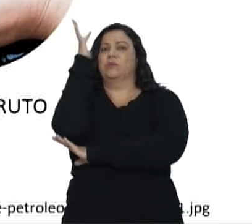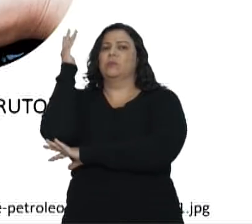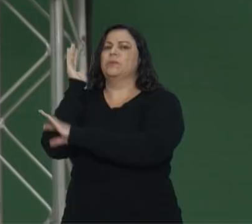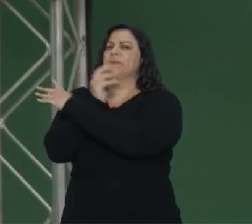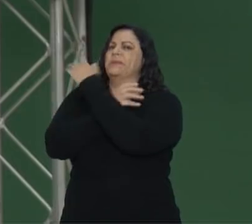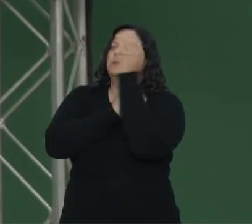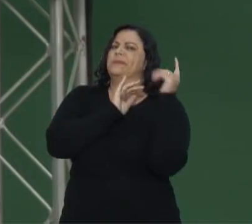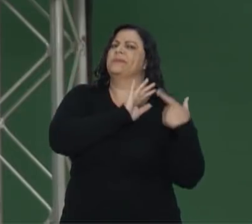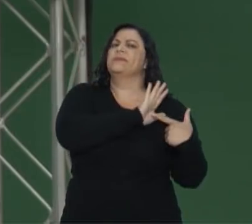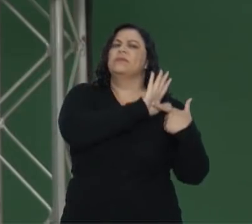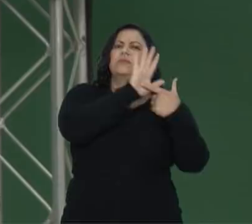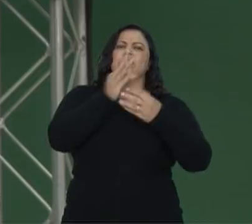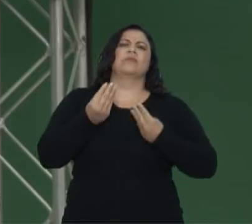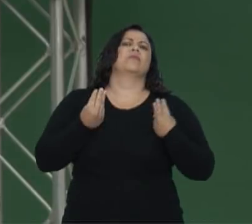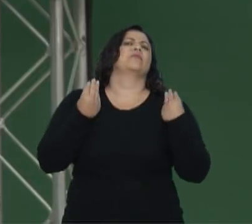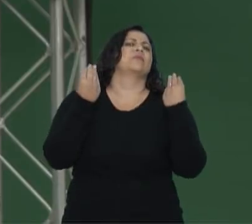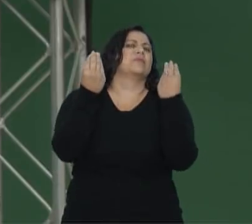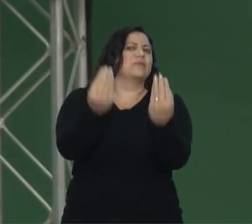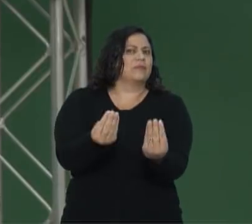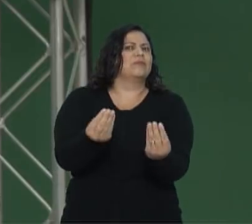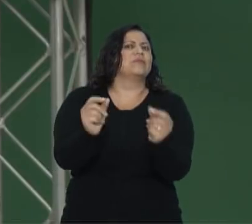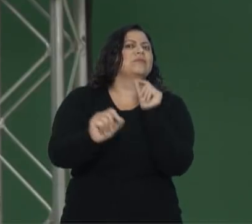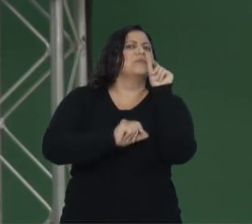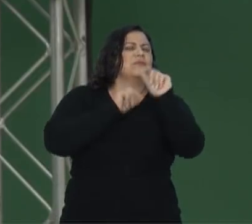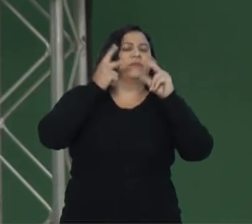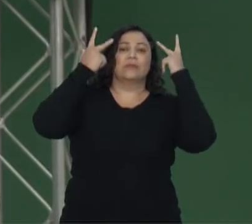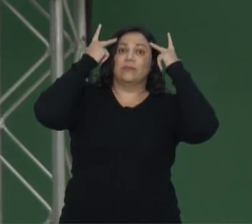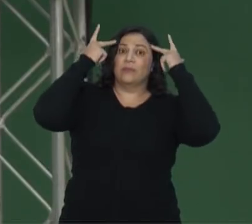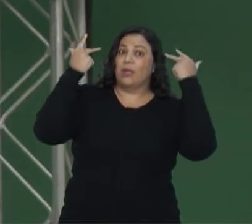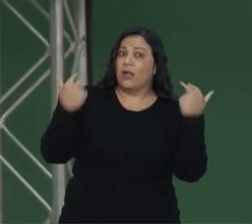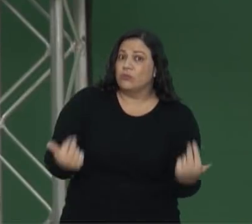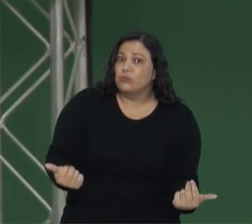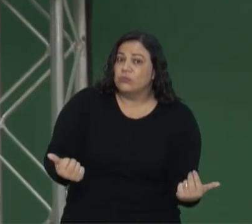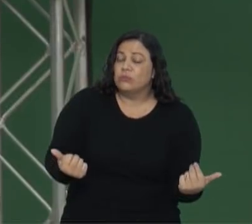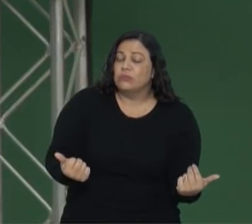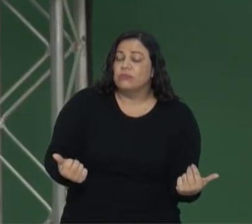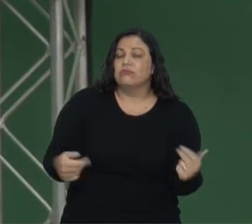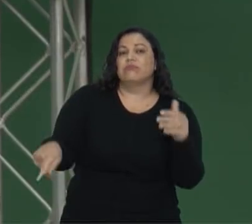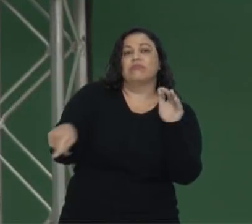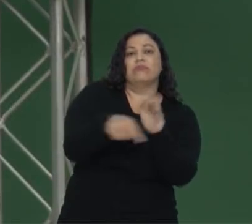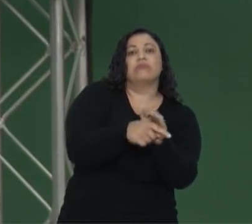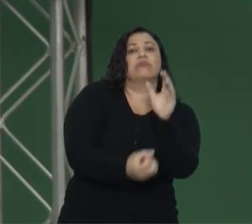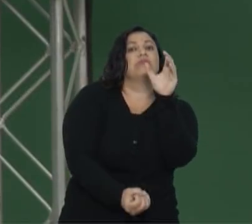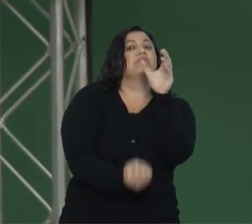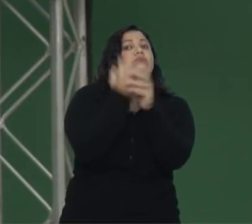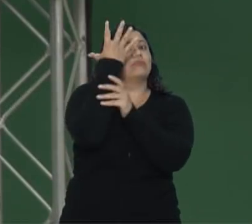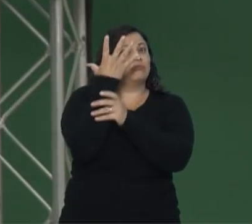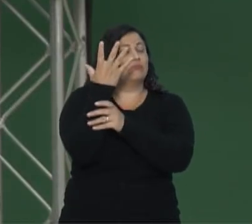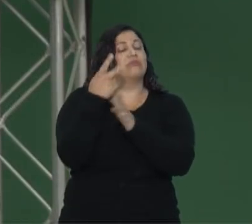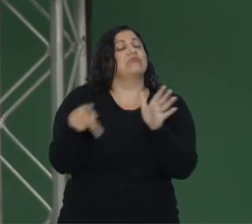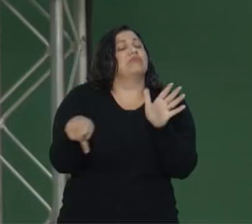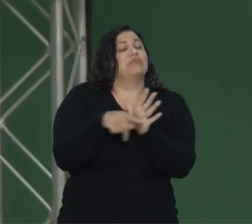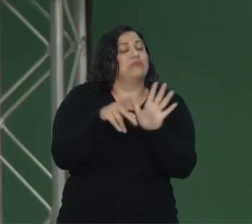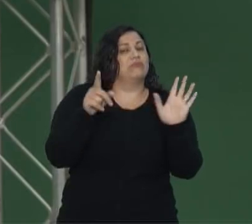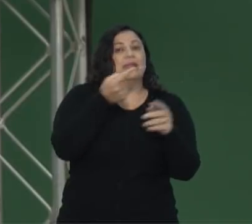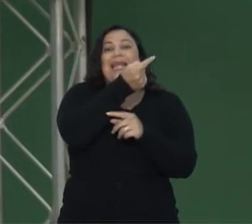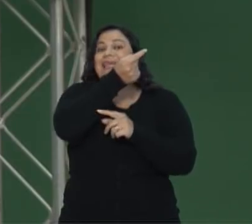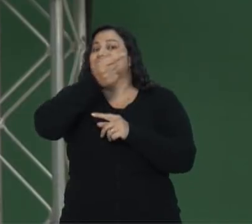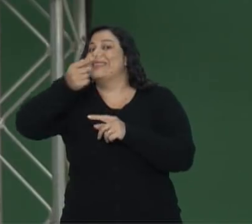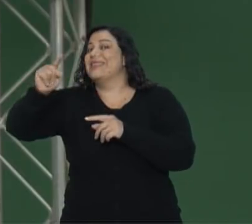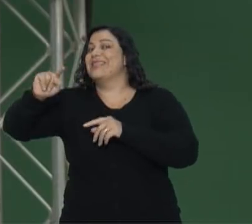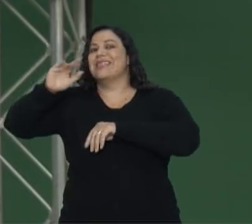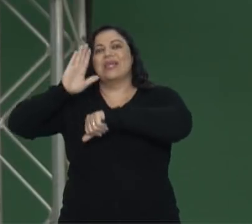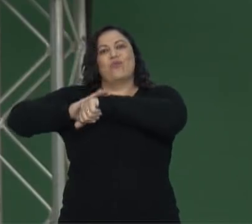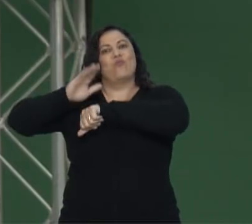Olha a palavra material natural. Então, natural veio da natureza. Não